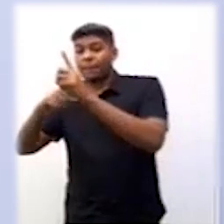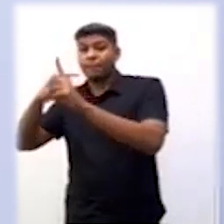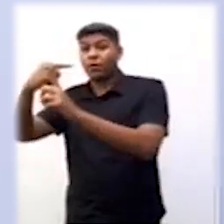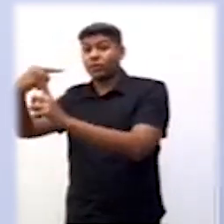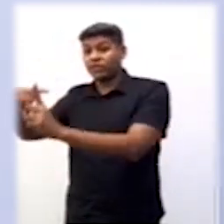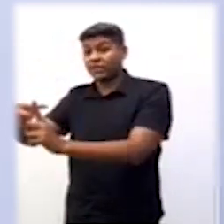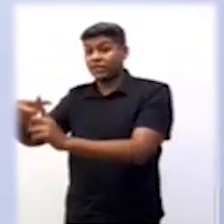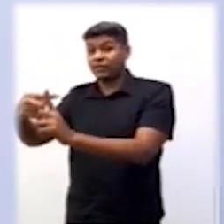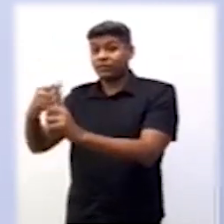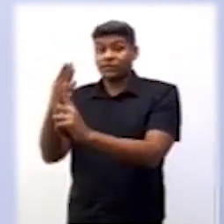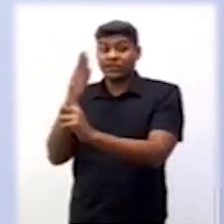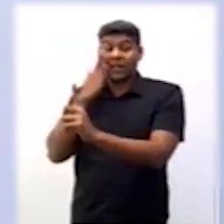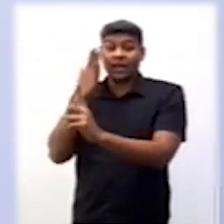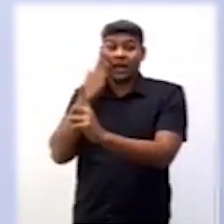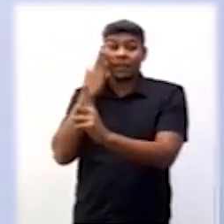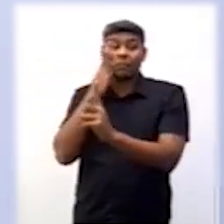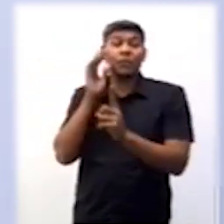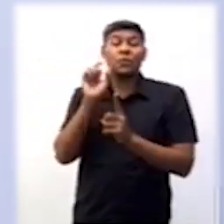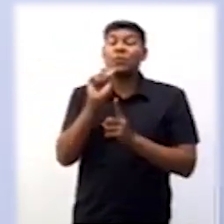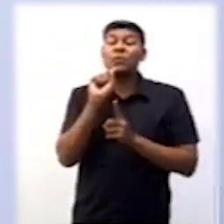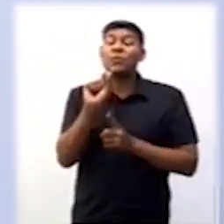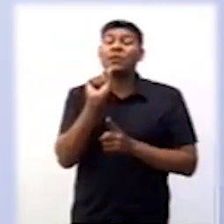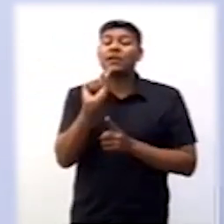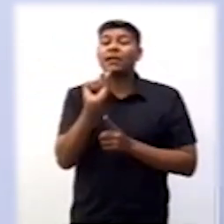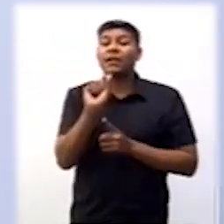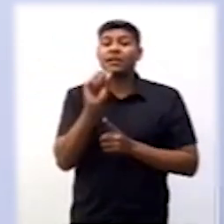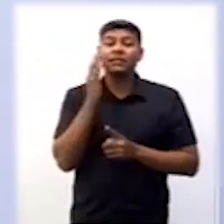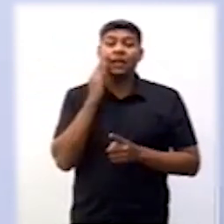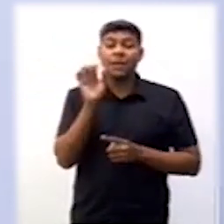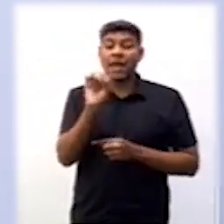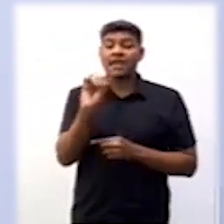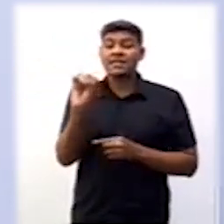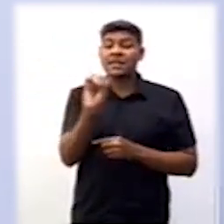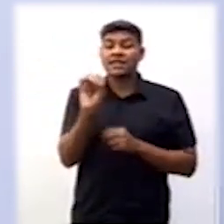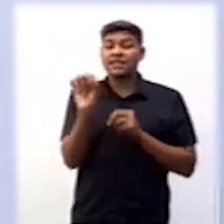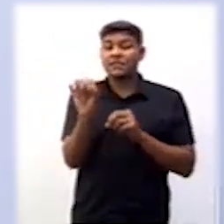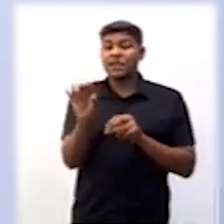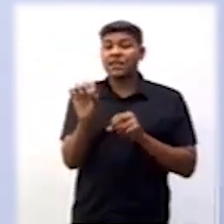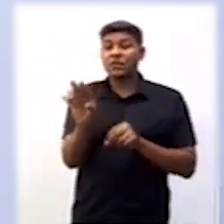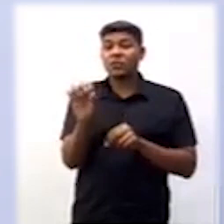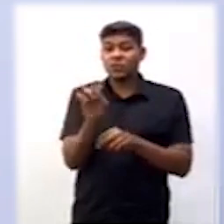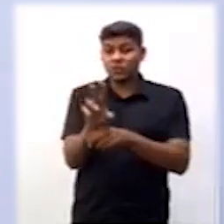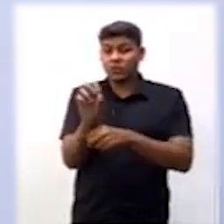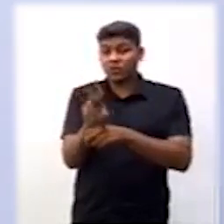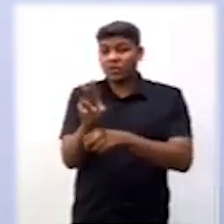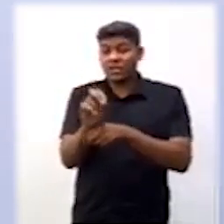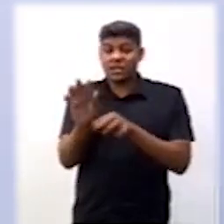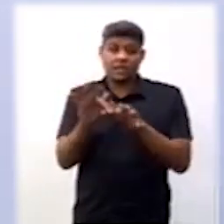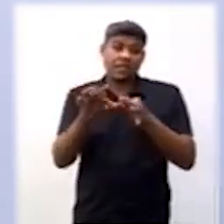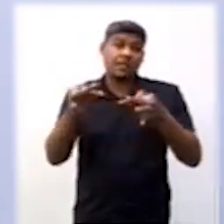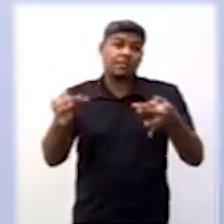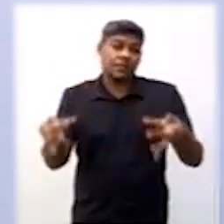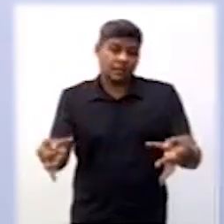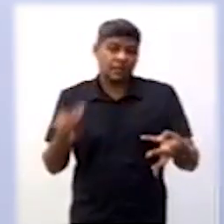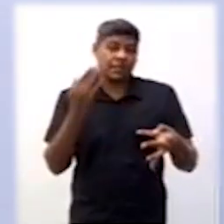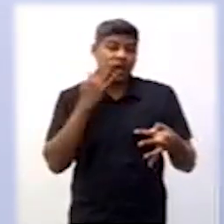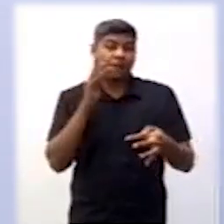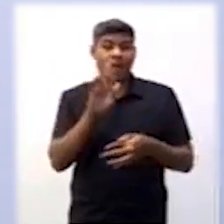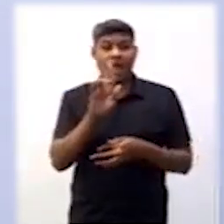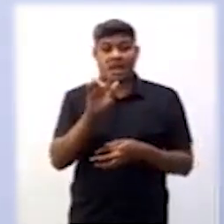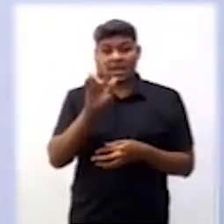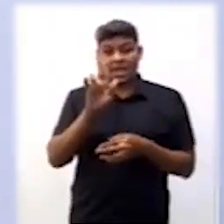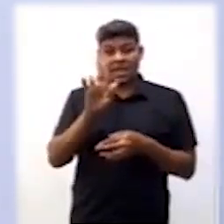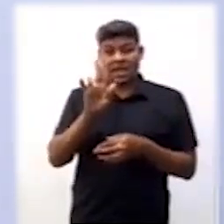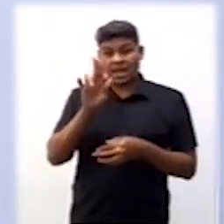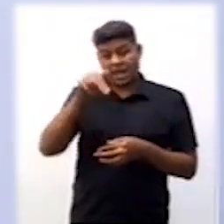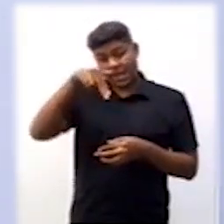positivo. Alguém sabe me dizer o que é isso? SS quer dizer que é um vírus de cadeia simples, beleza. É um vírus com RNA normal que a